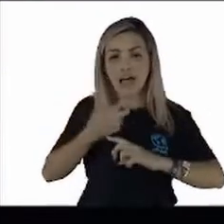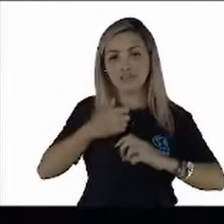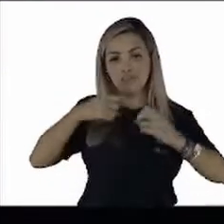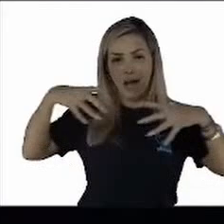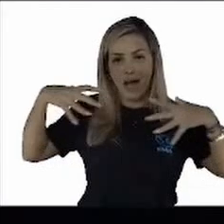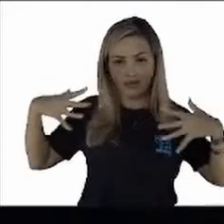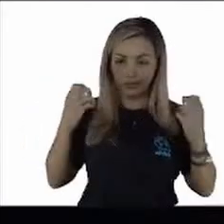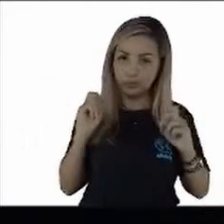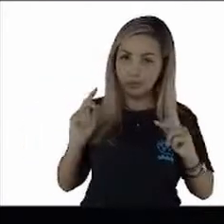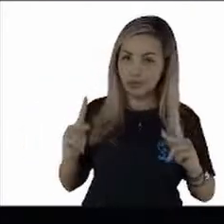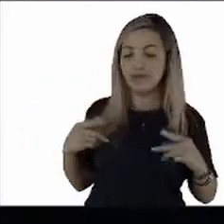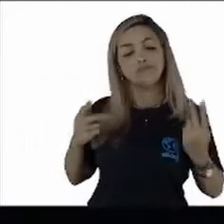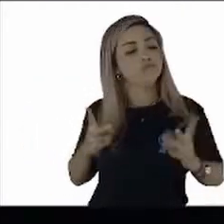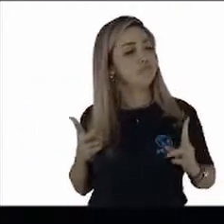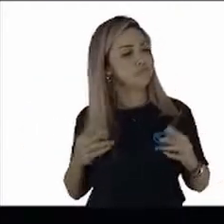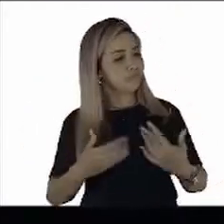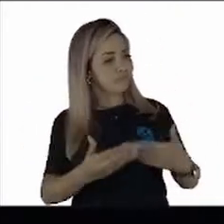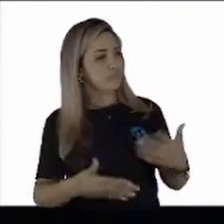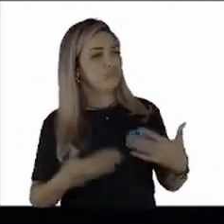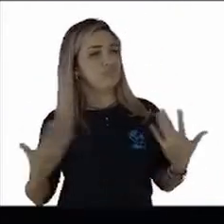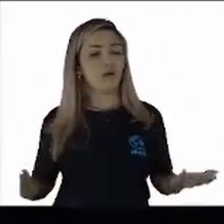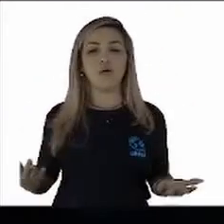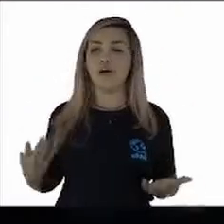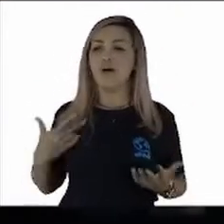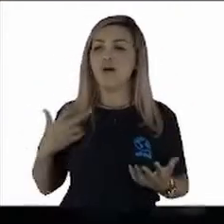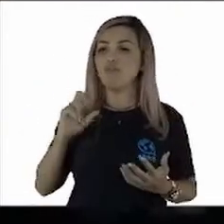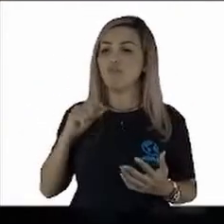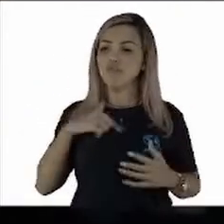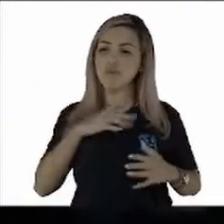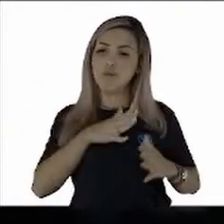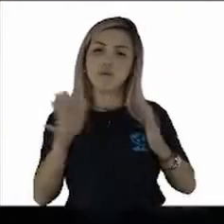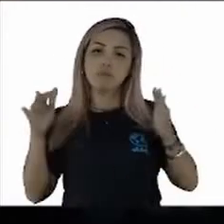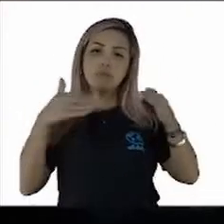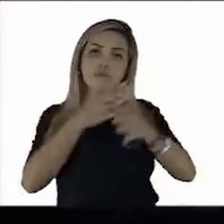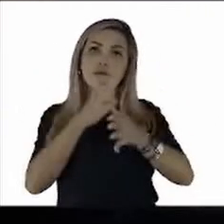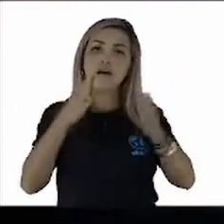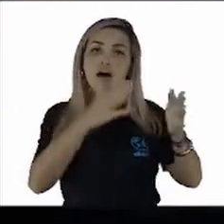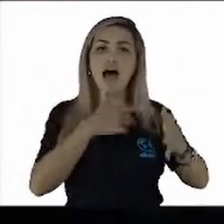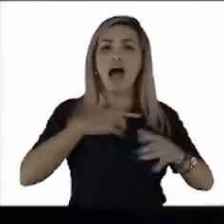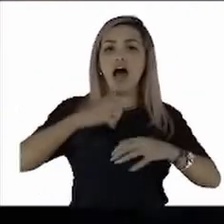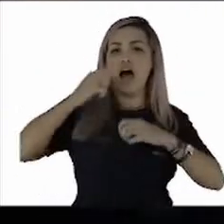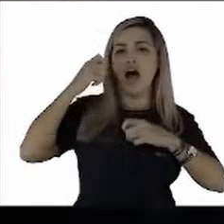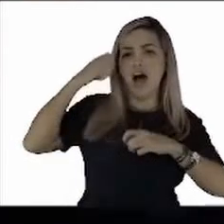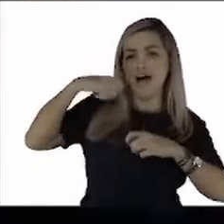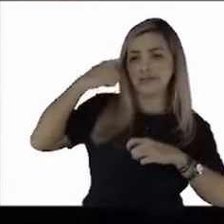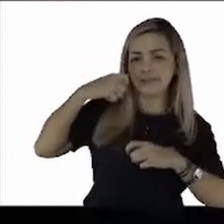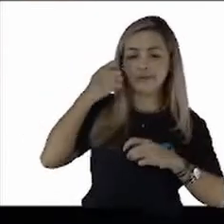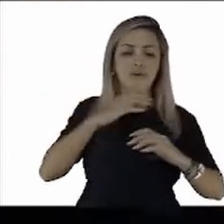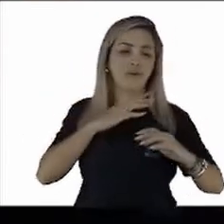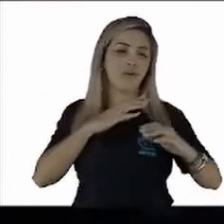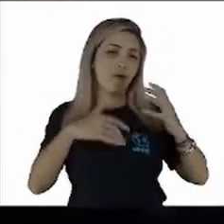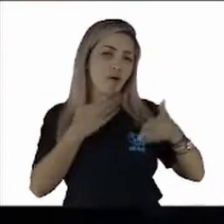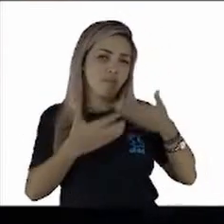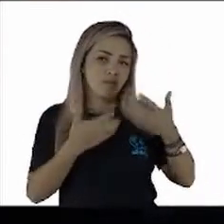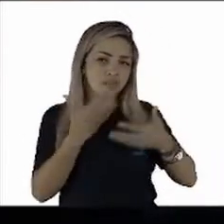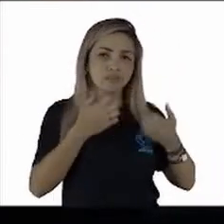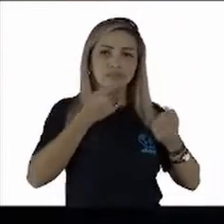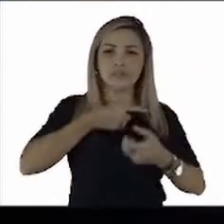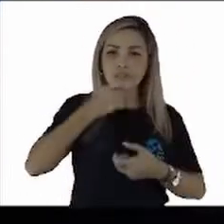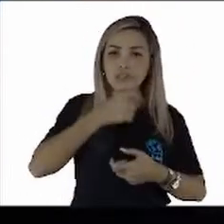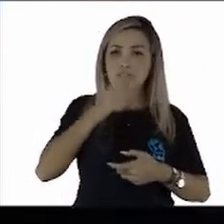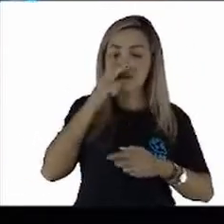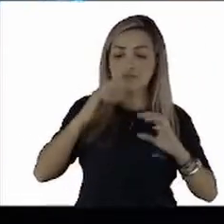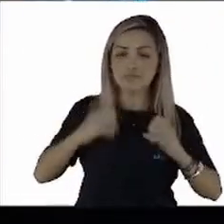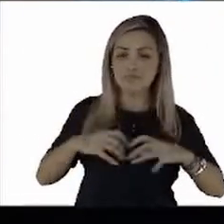mágico. Bom, eu levei em frente e aos poucos eu fui migrando, me tornando um apresentador, um ator, um comediante que tem a ferramenta